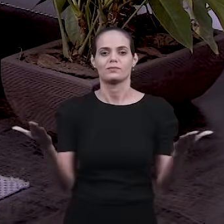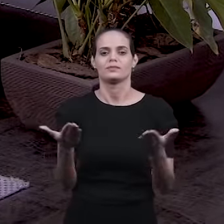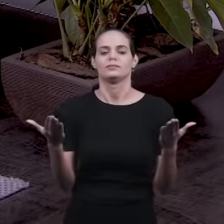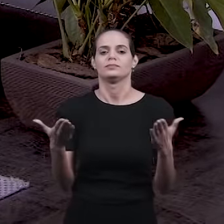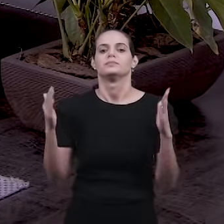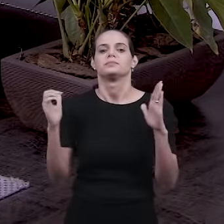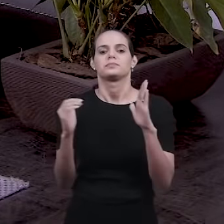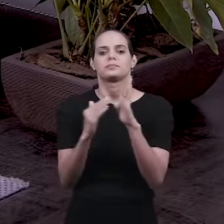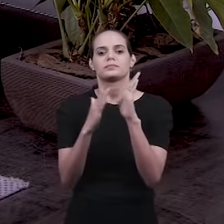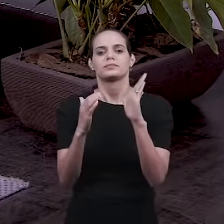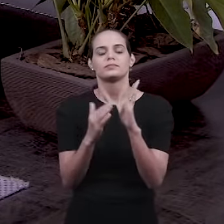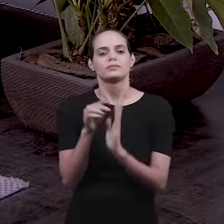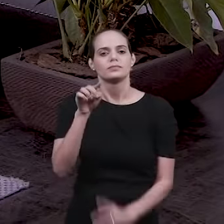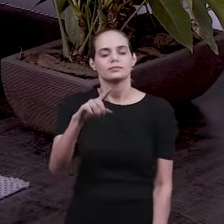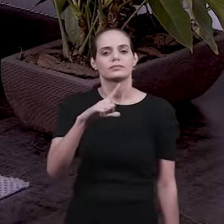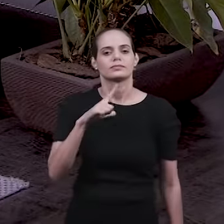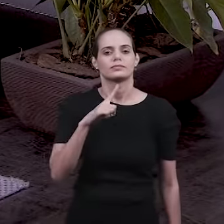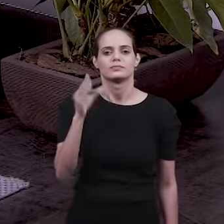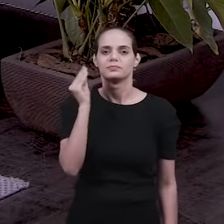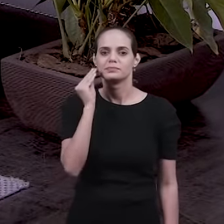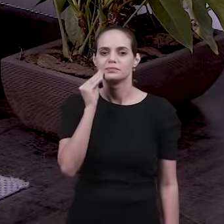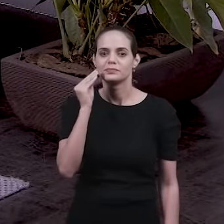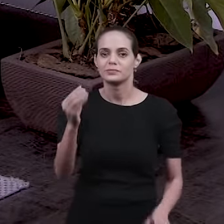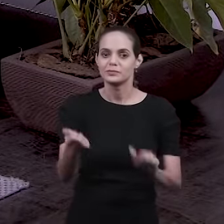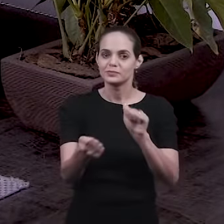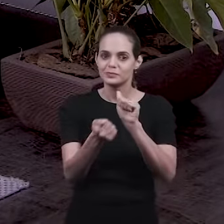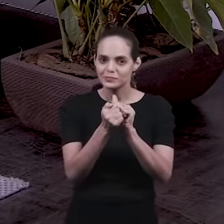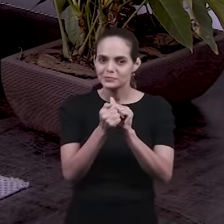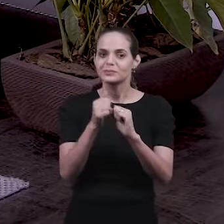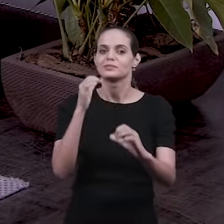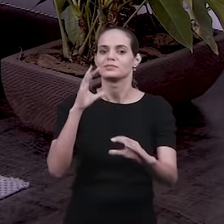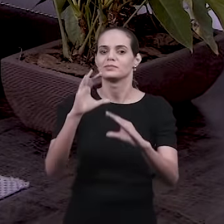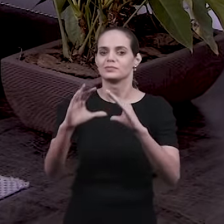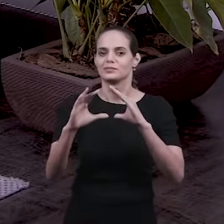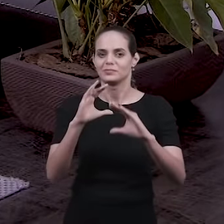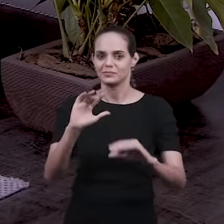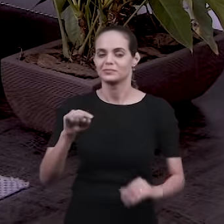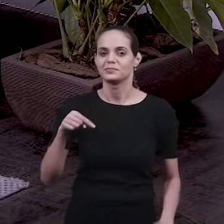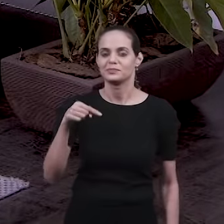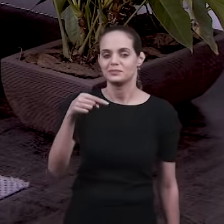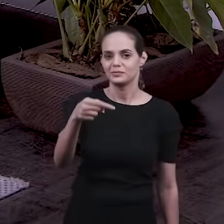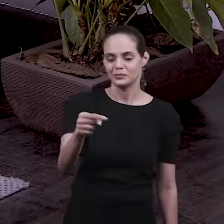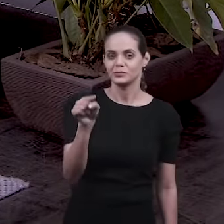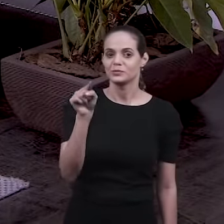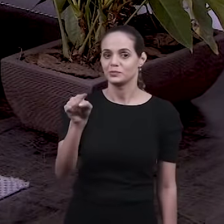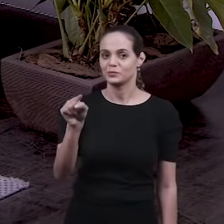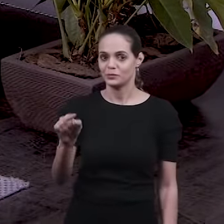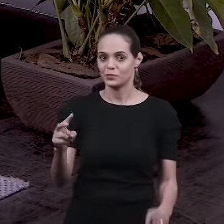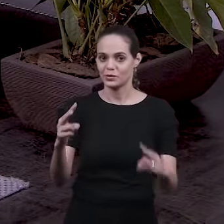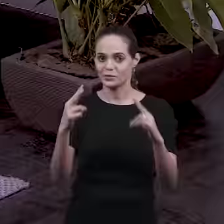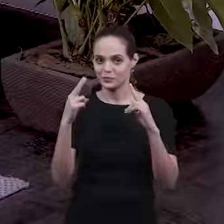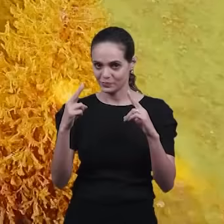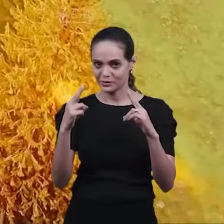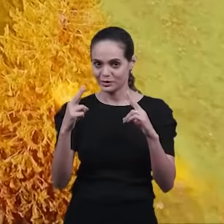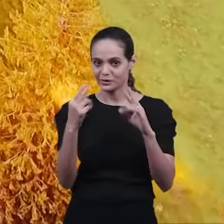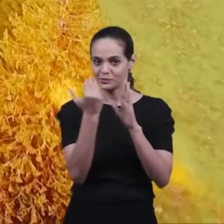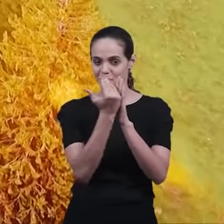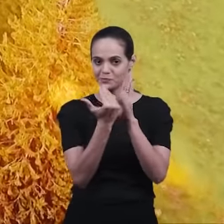você tem a oportunidade de também cantar esse louvor. E logo depois, você assiste ao quadro Lições do Manaim.